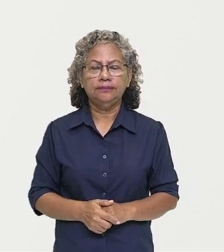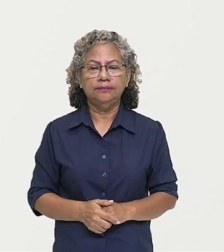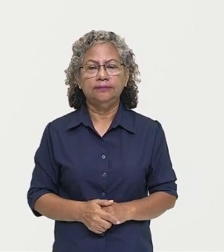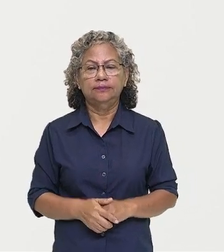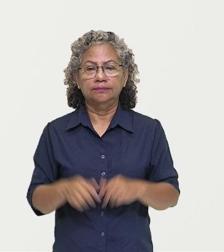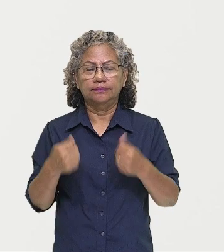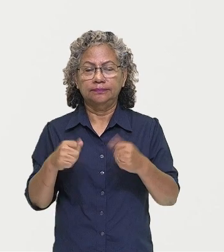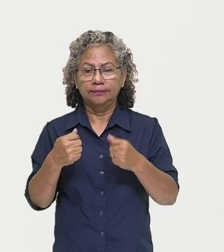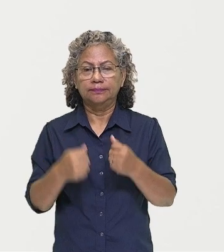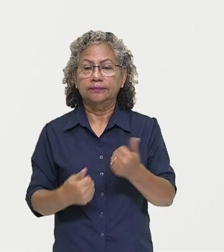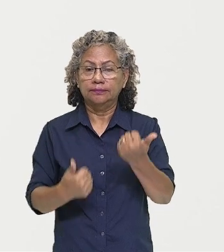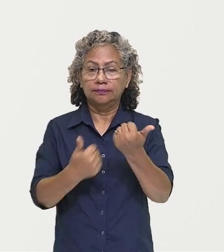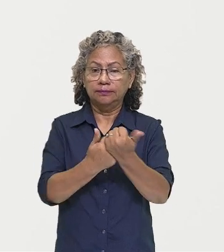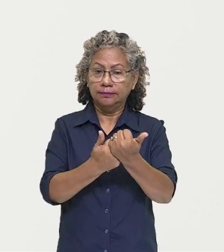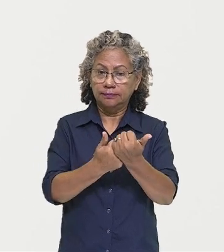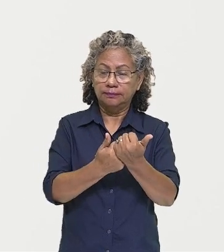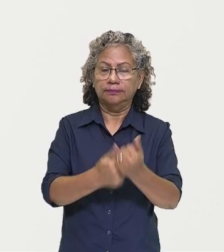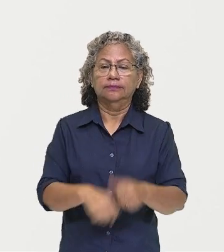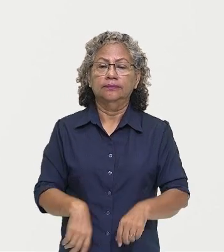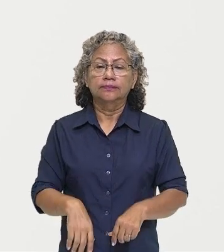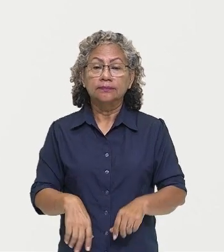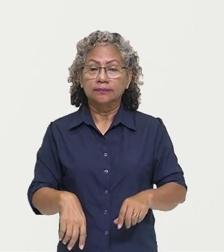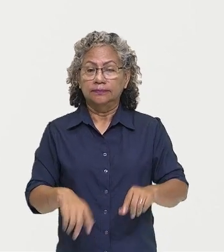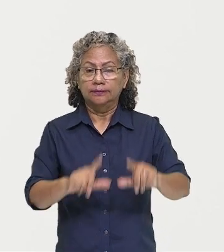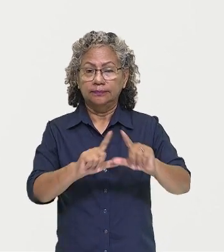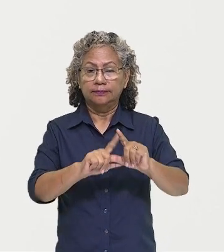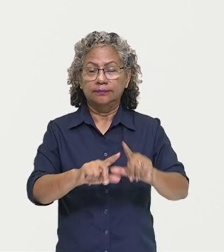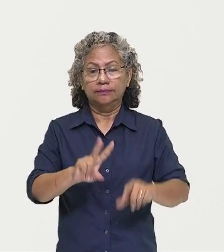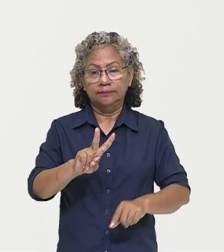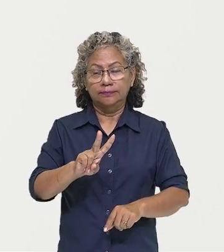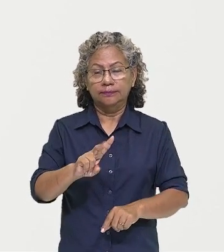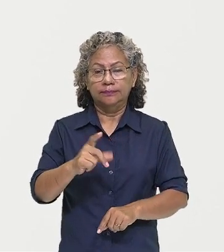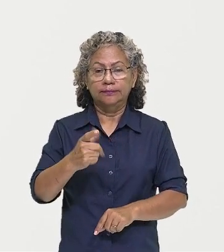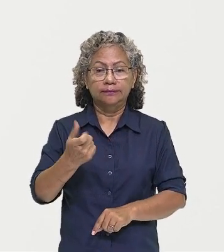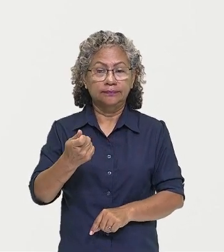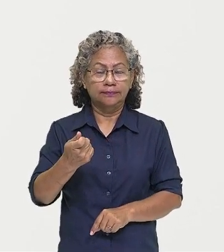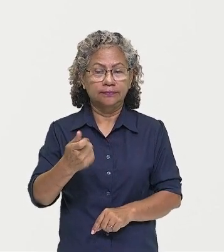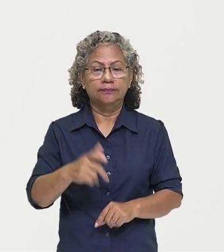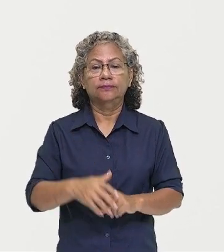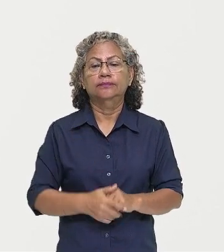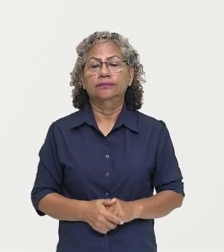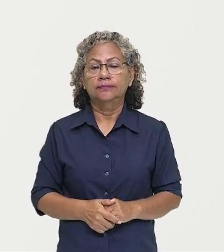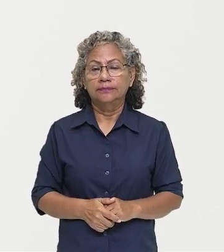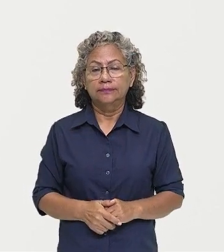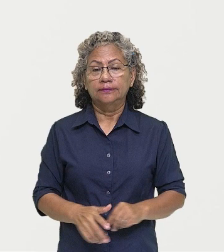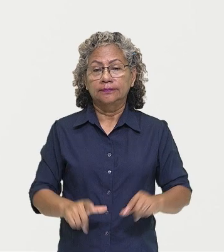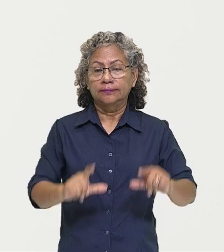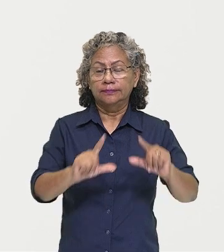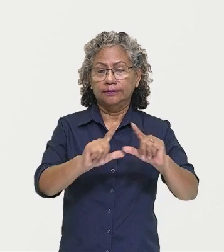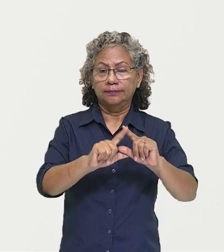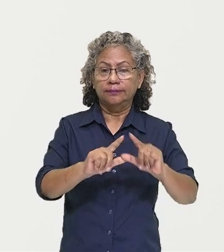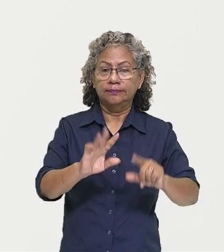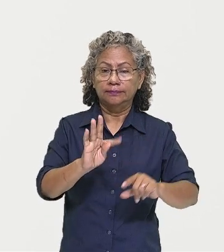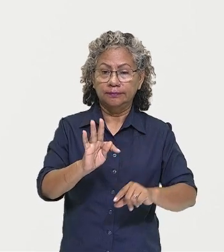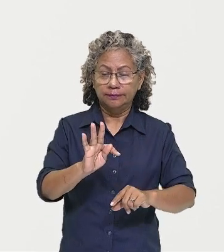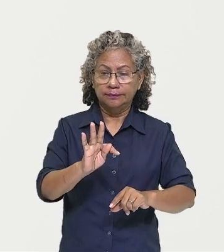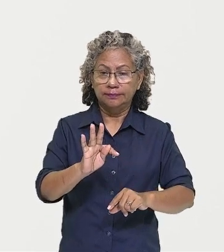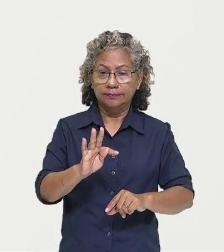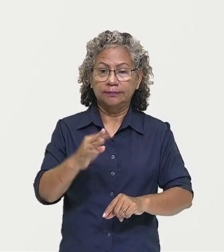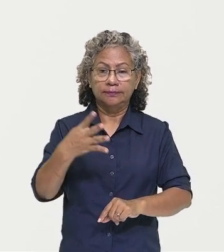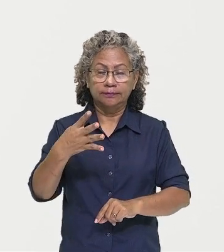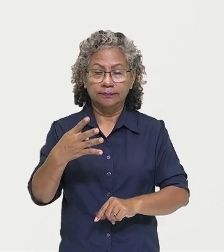a variação de velocidade é 20 e a variação do tempo é 4. Aí eu